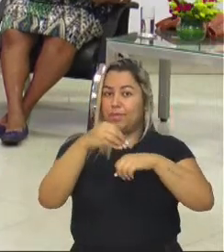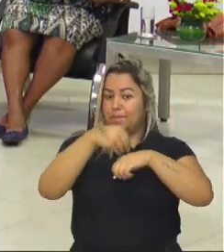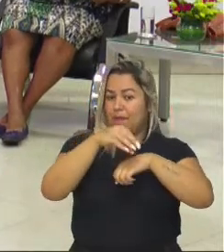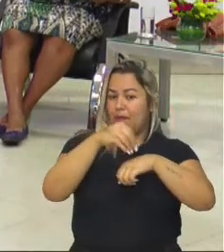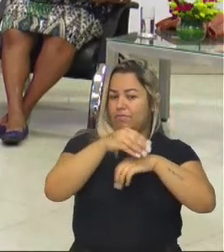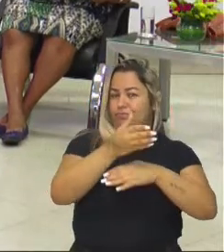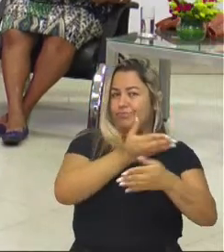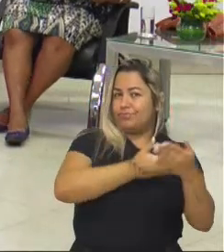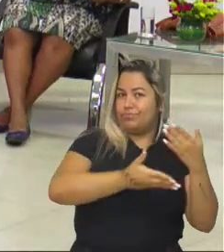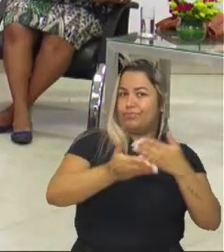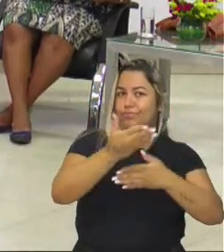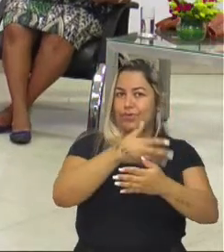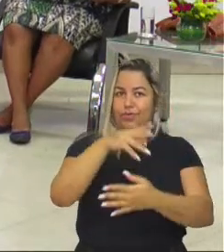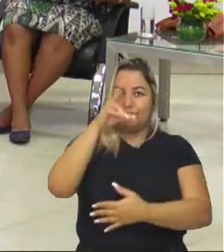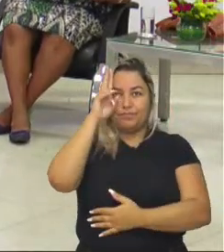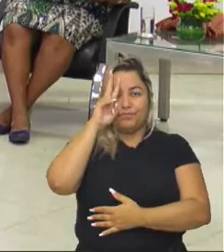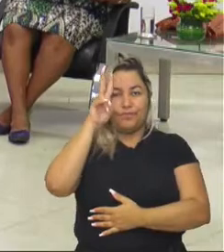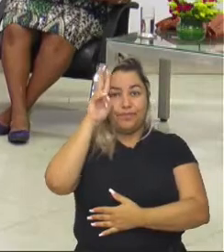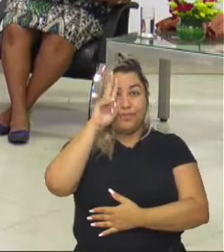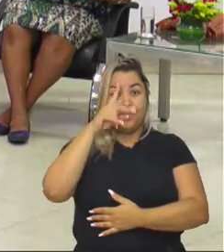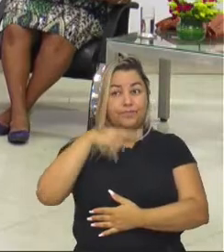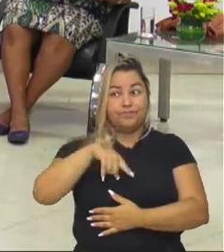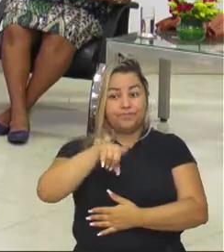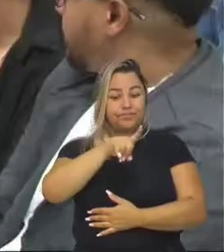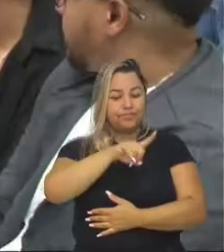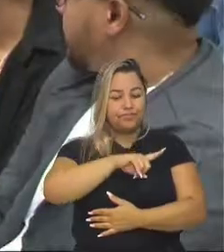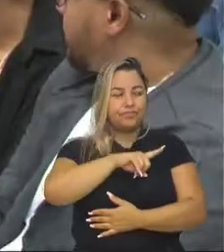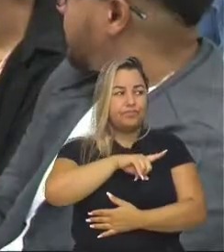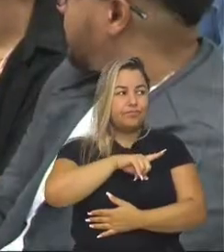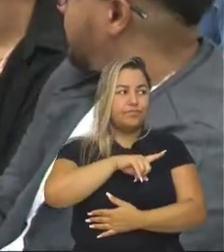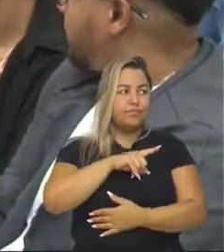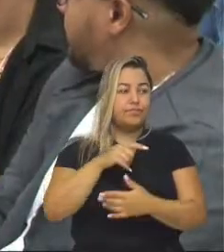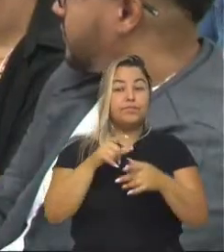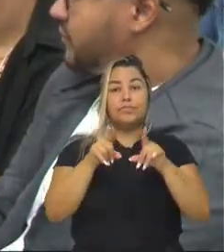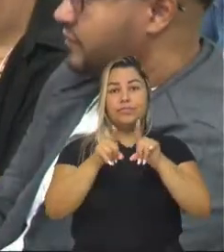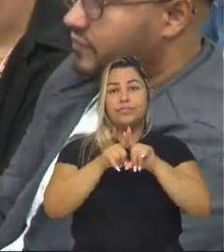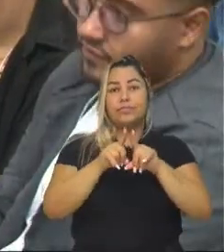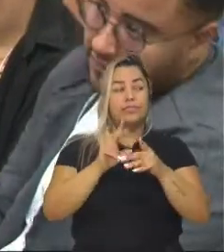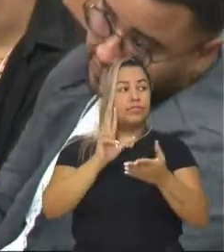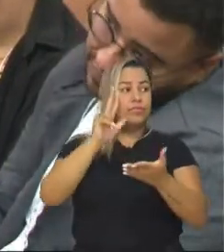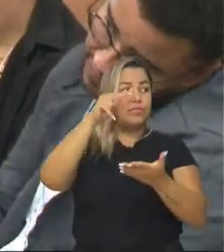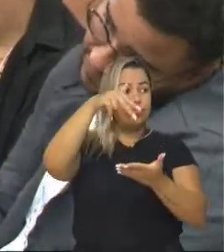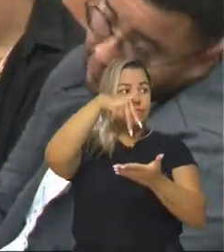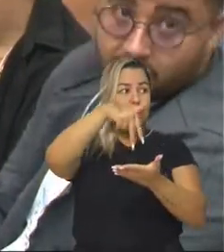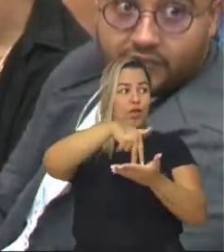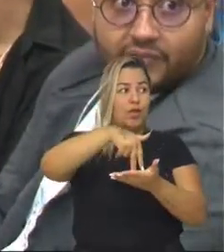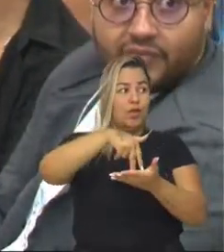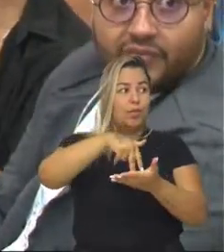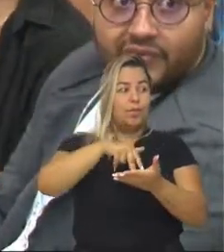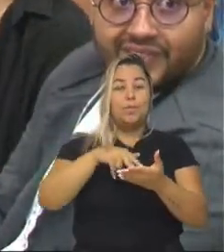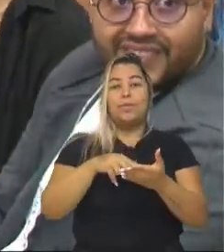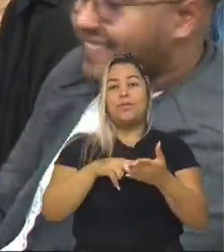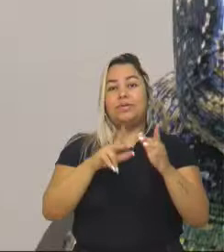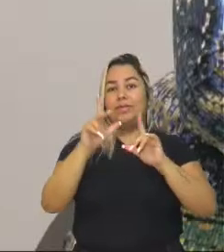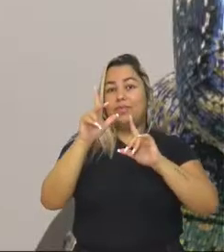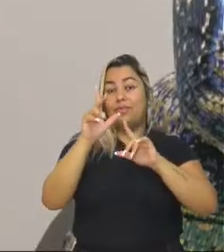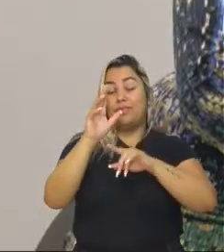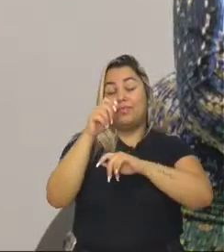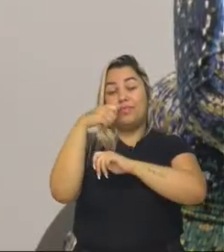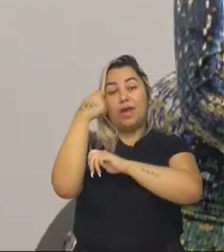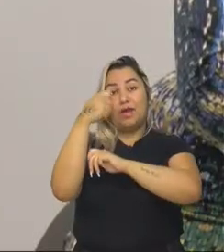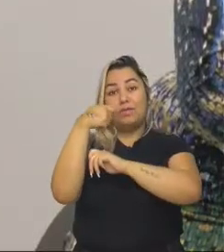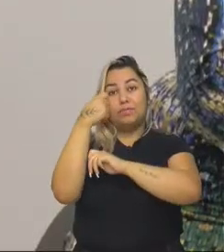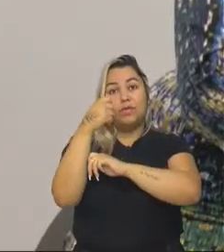compartilhar esse momento histórico que a gente está podendo mais alto. Gabi, não, se tu puder ficar em pé por conta da câmera, facilita que o povo de casa